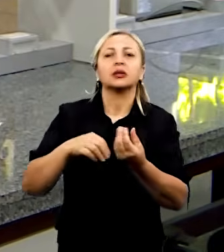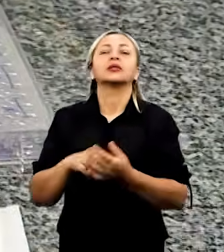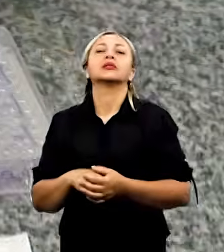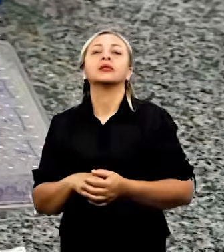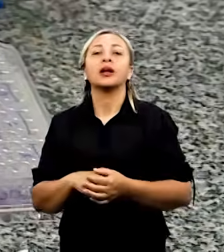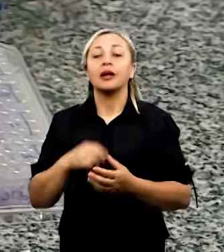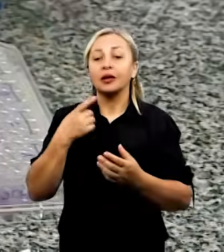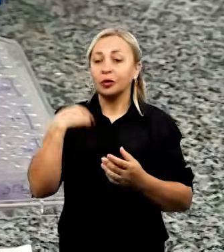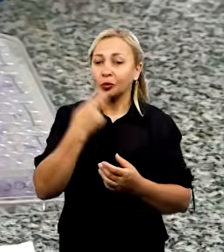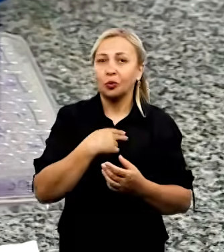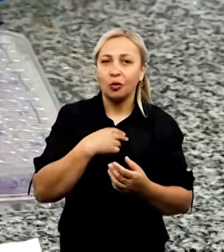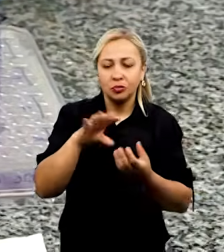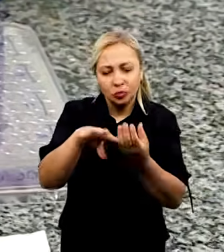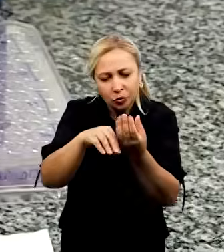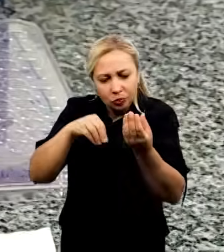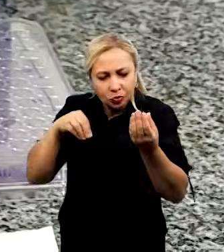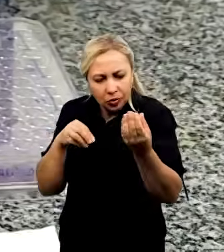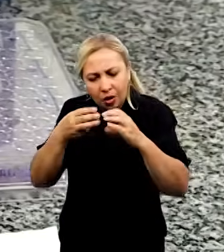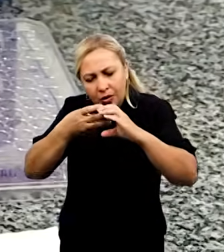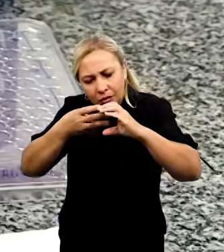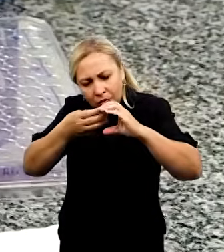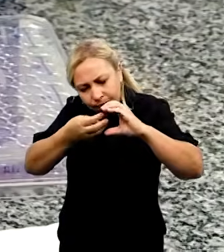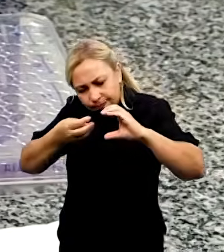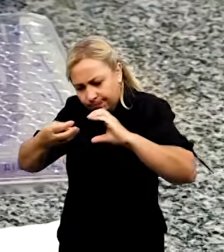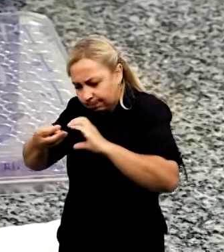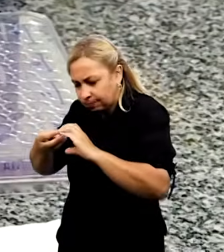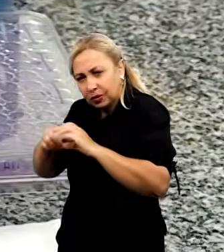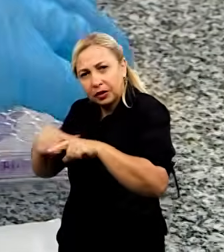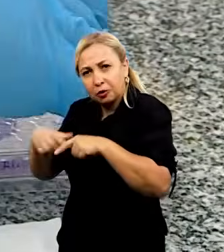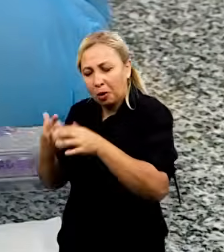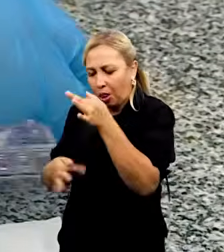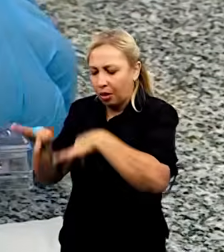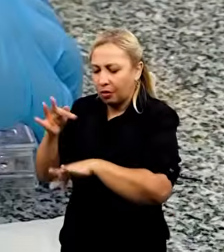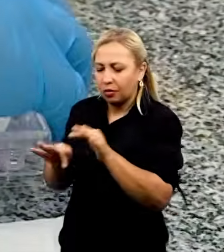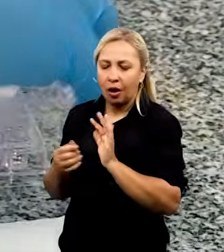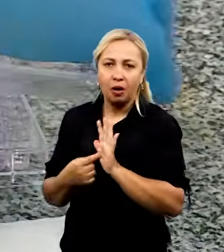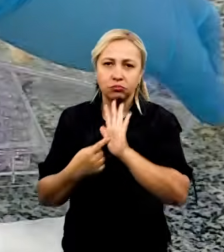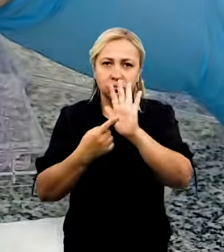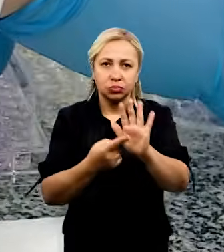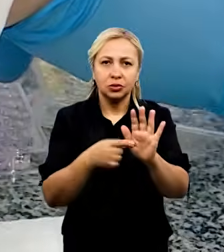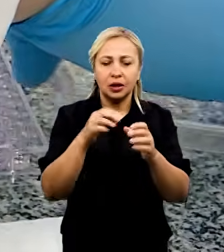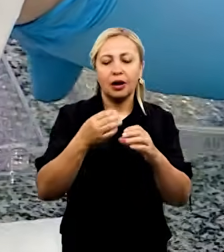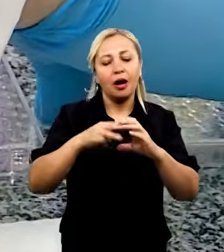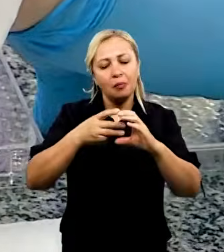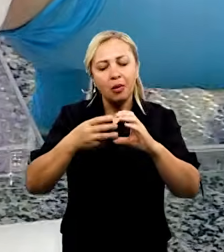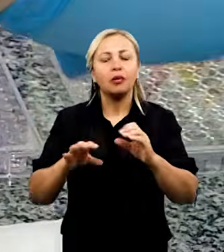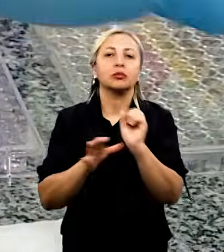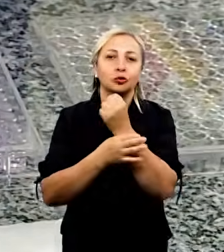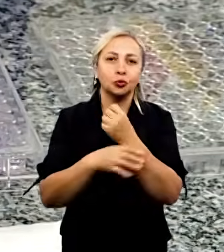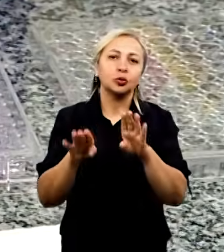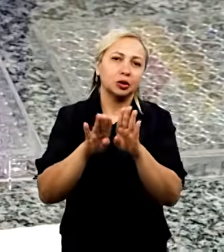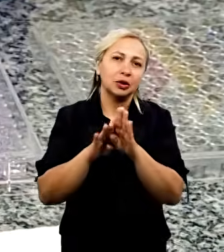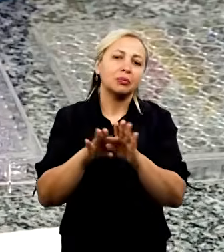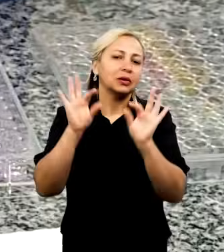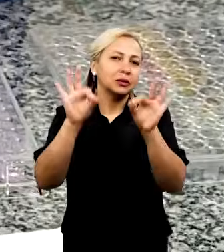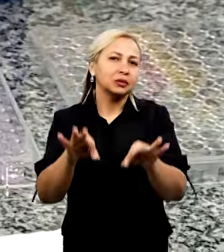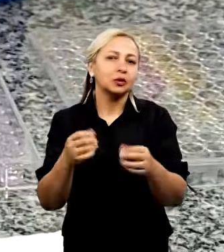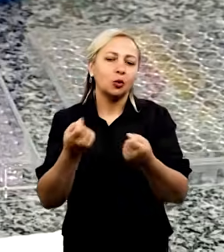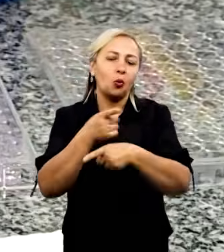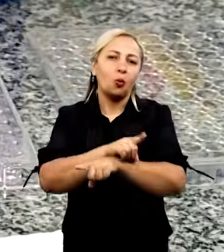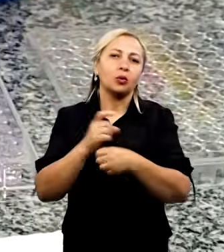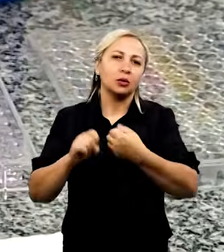micro-organismos. E a gente isolar essas moléculas, trabalhar em laboratório, mostrar que são moléculas seguras e ao mesmo tempo efetivas